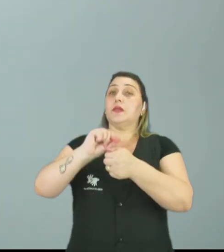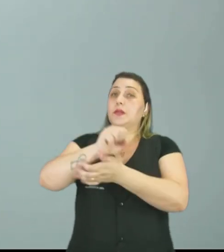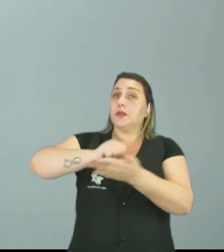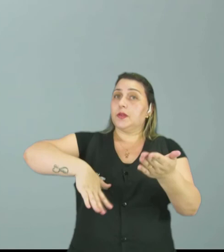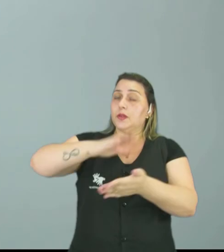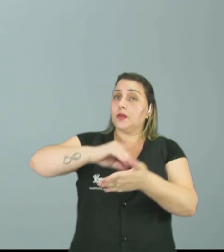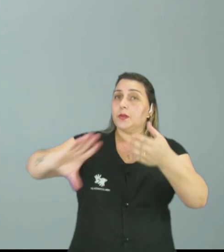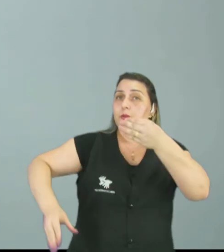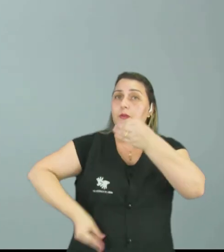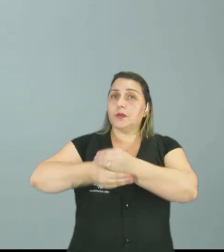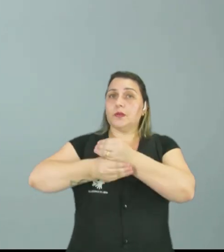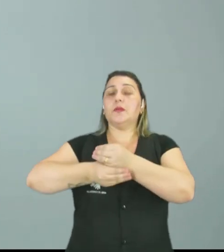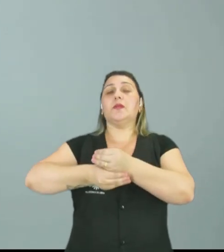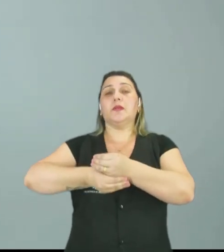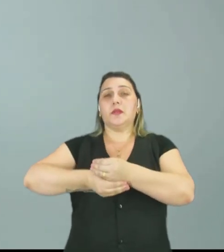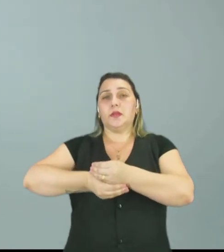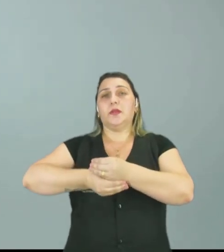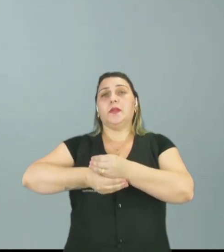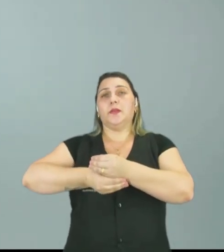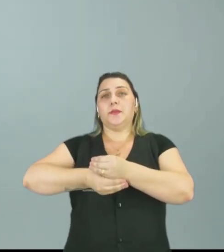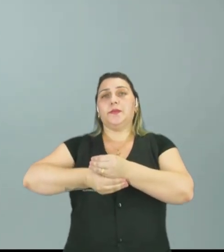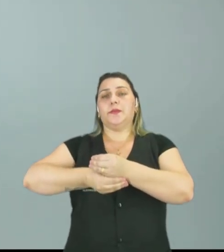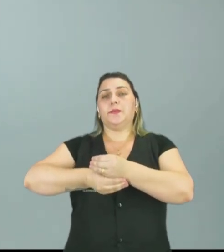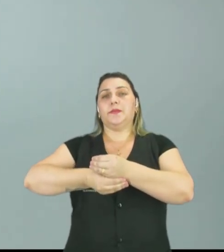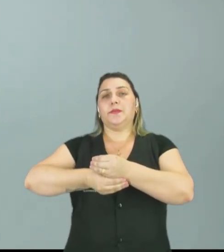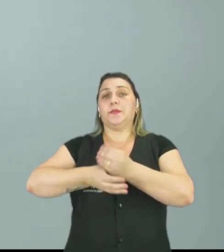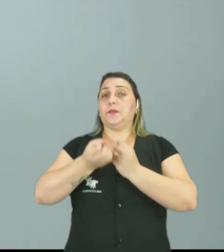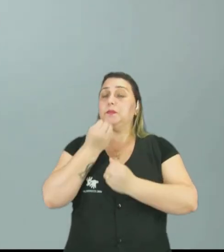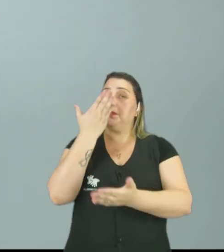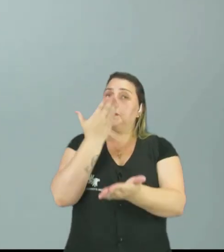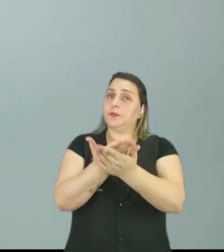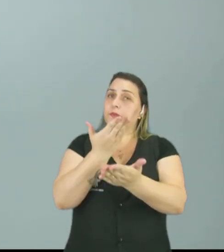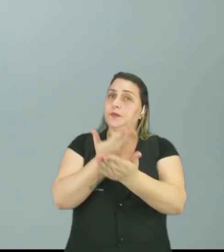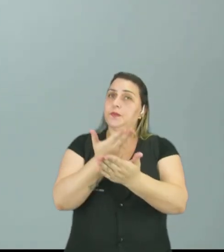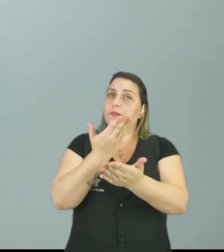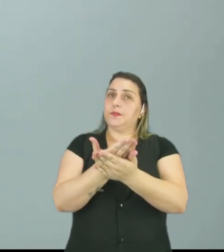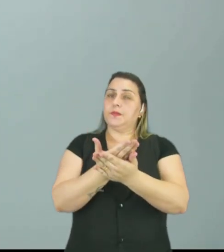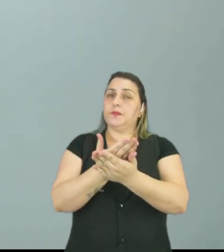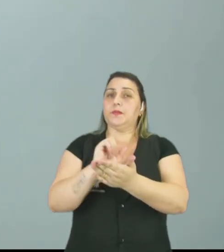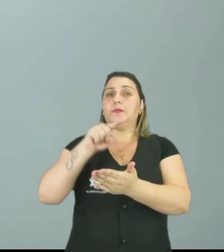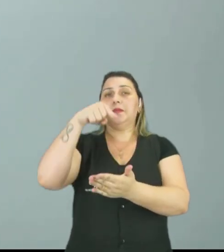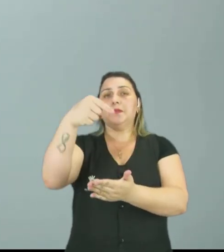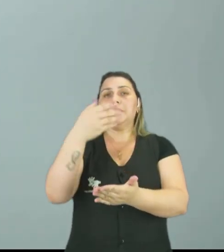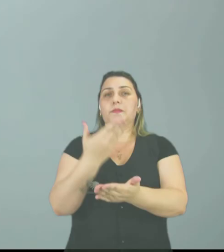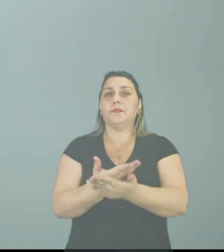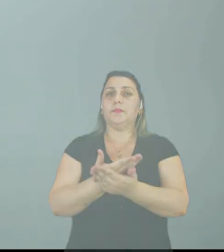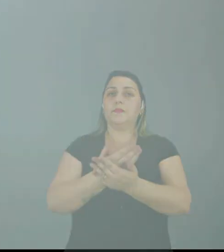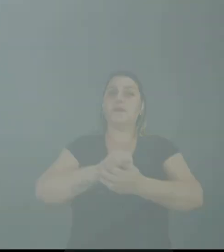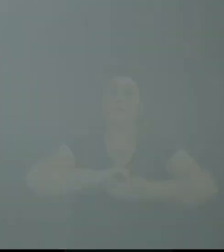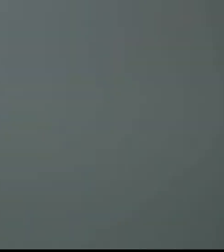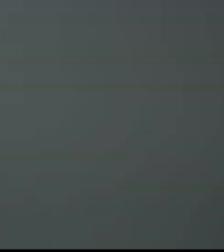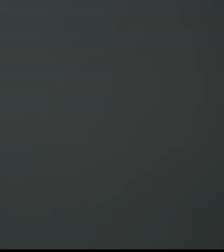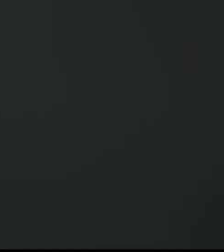atividades complementares, né? E bons estudos. Até a próxima!